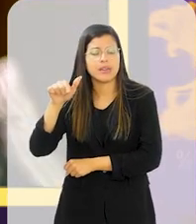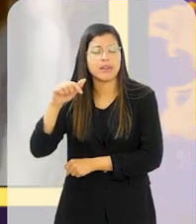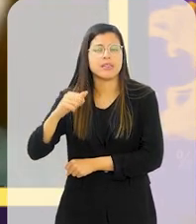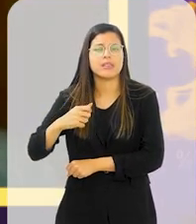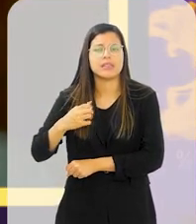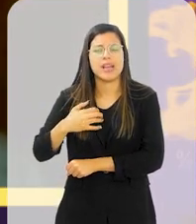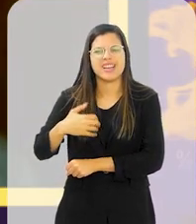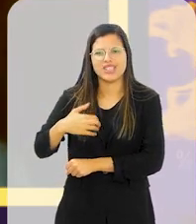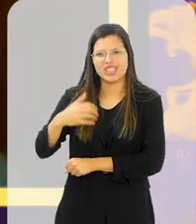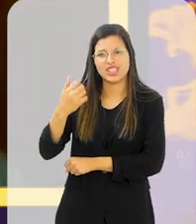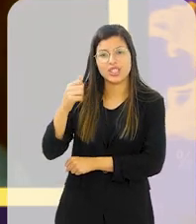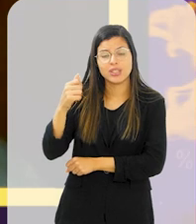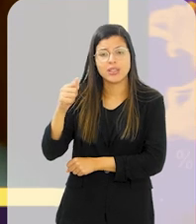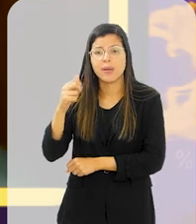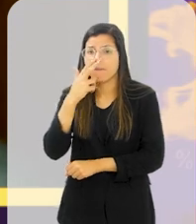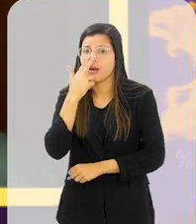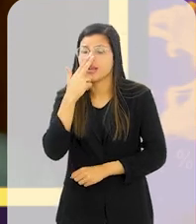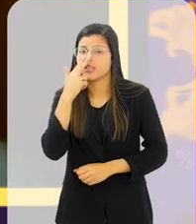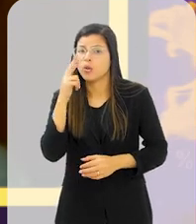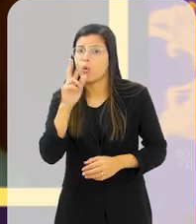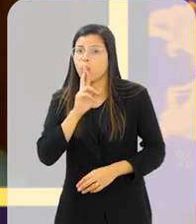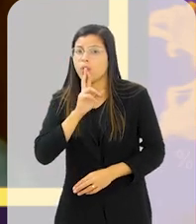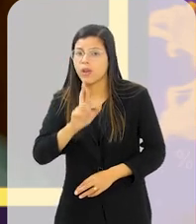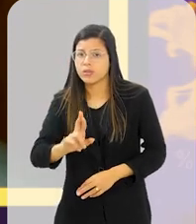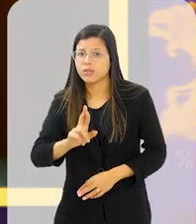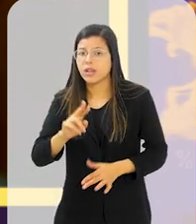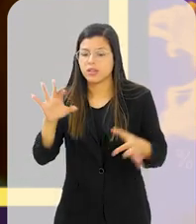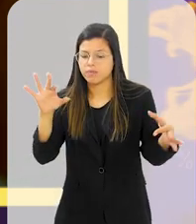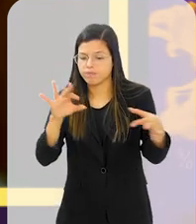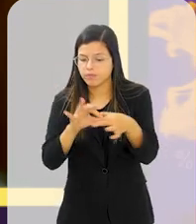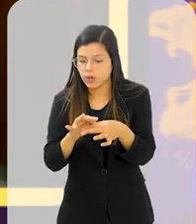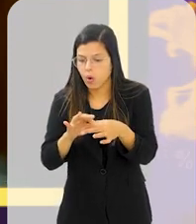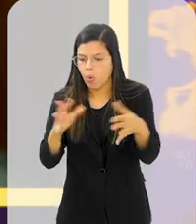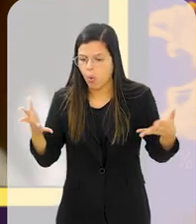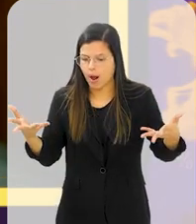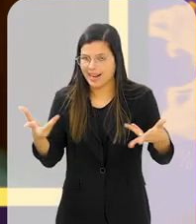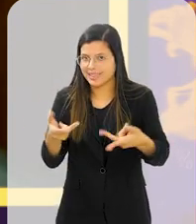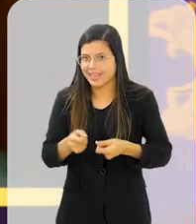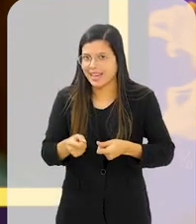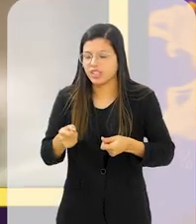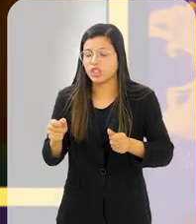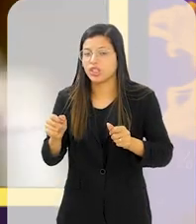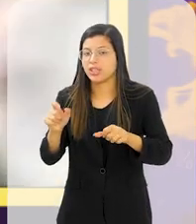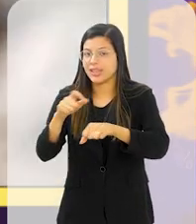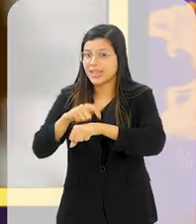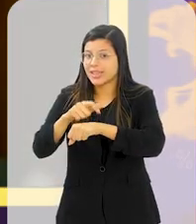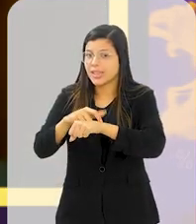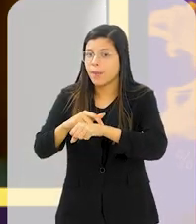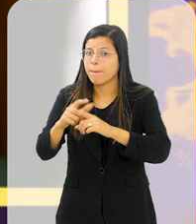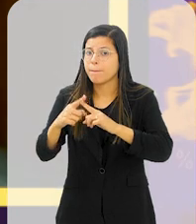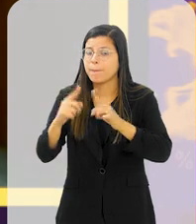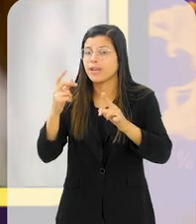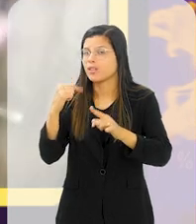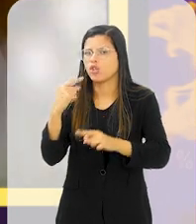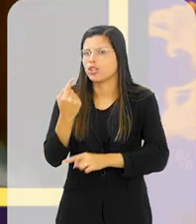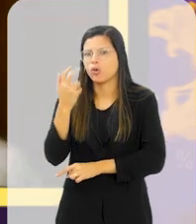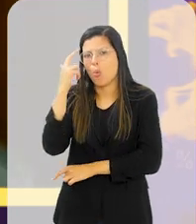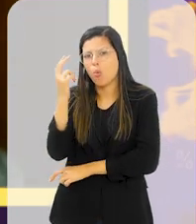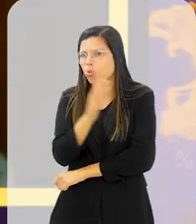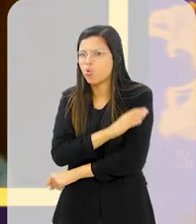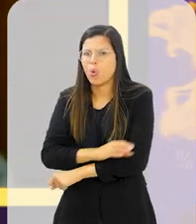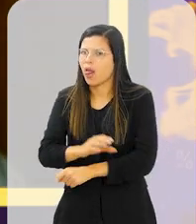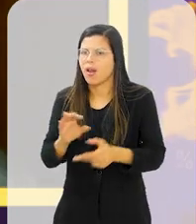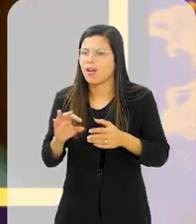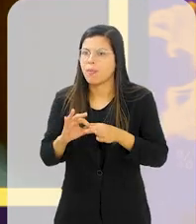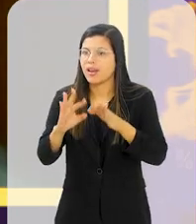Para mim, resultado no futebol tem a ver com qualidade e tempo. Só que a nossa cultura não permite isso. Porque, por exemplo, nós